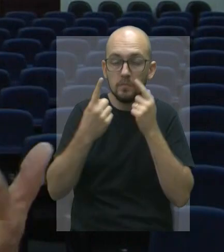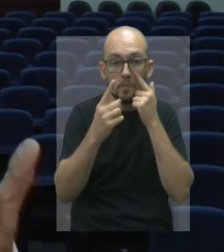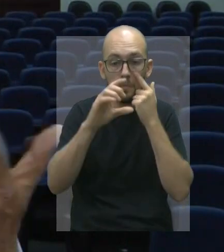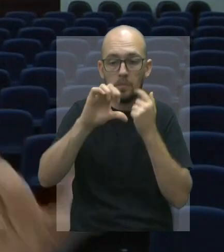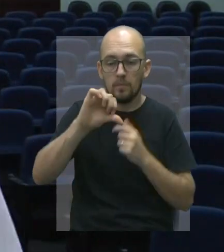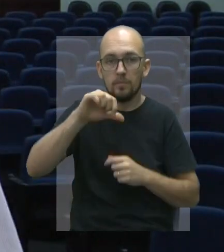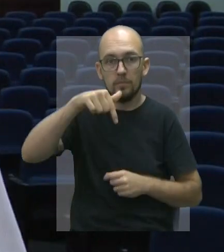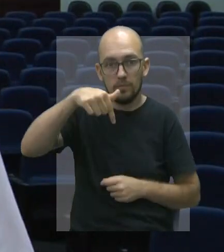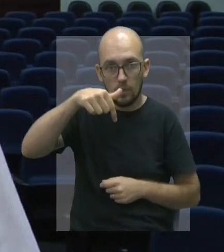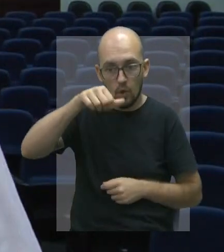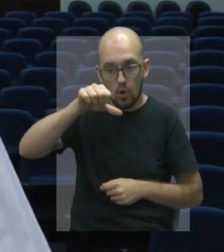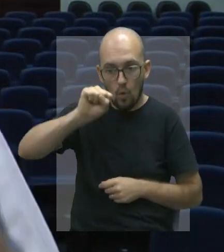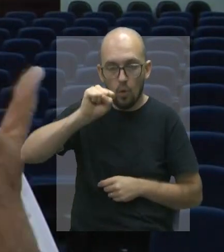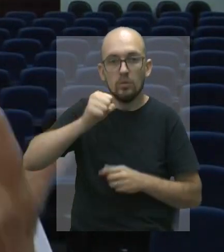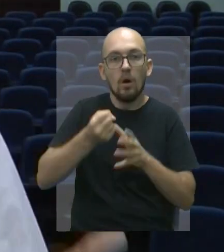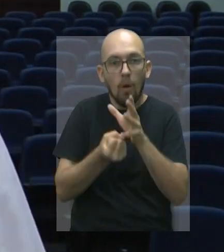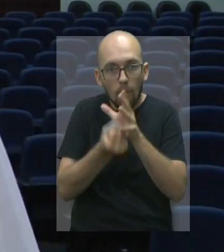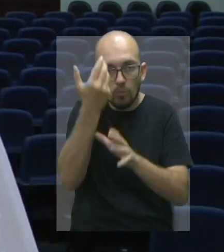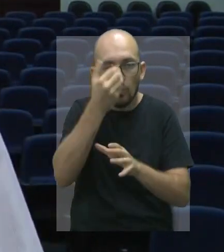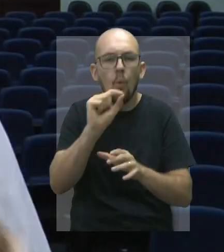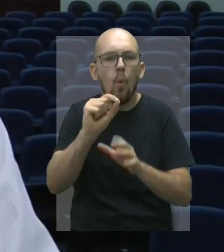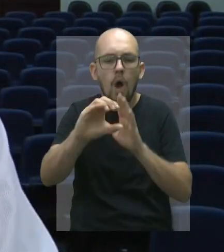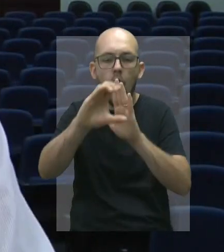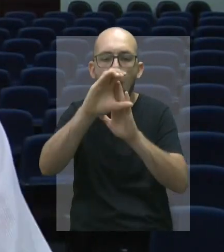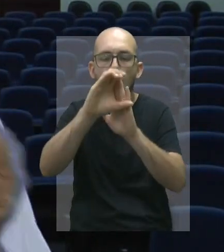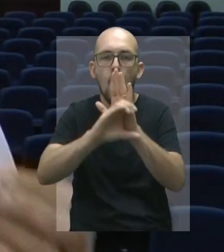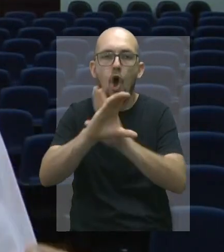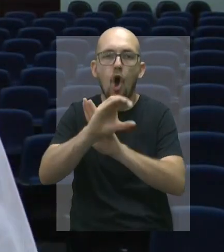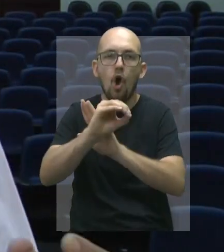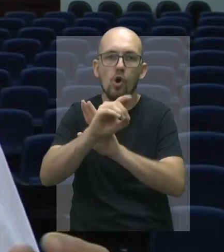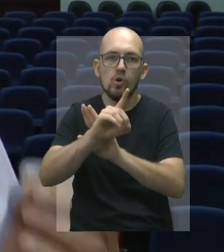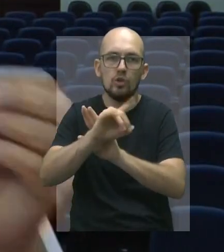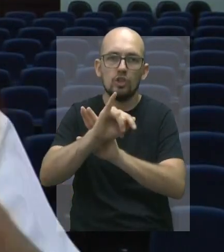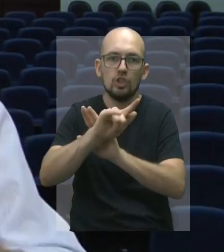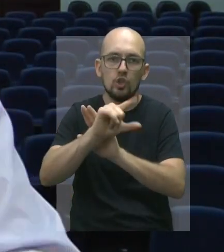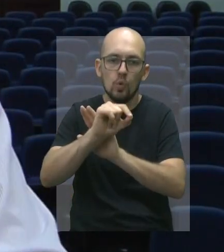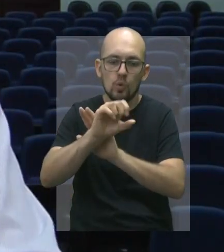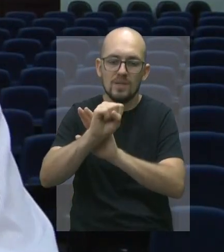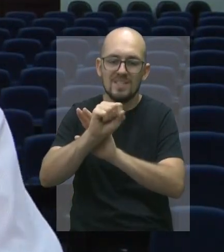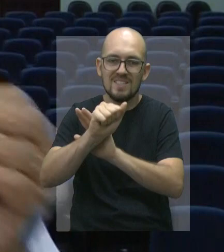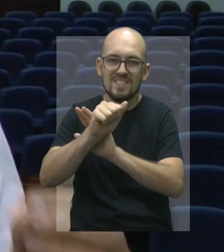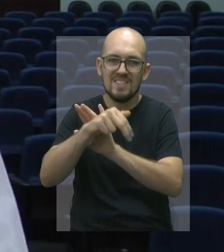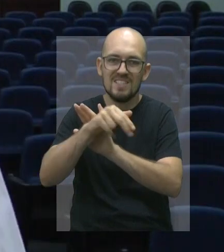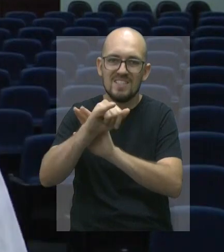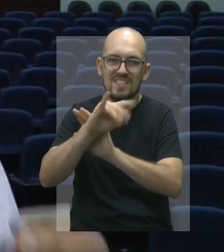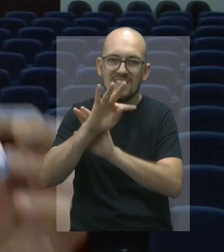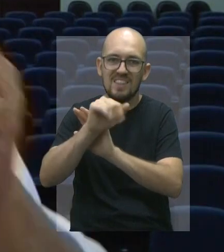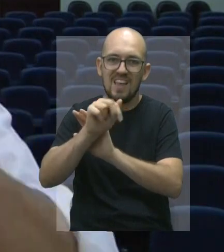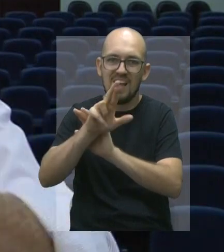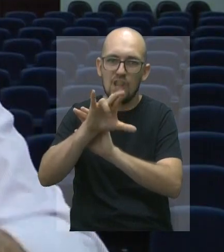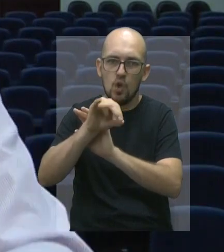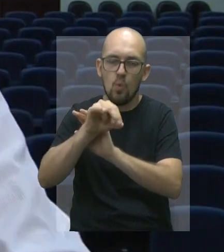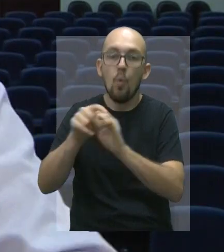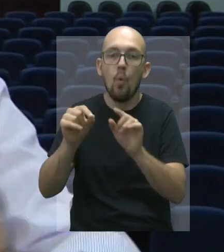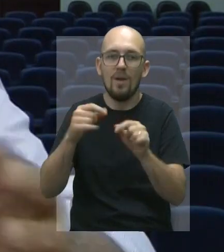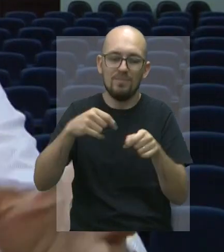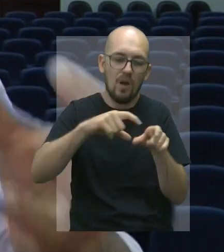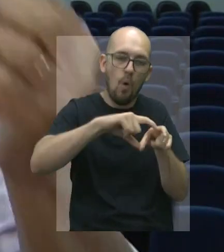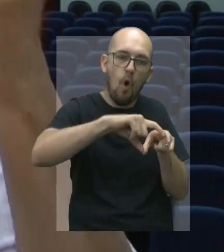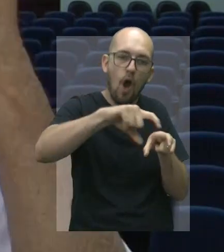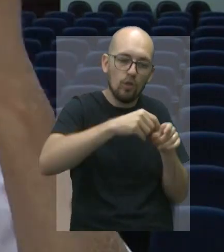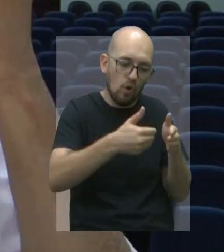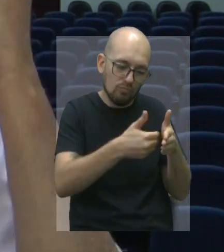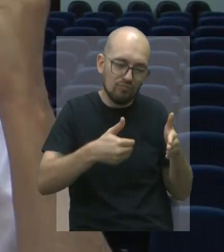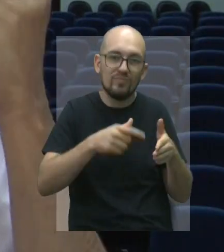Código Sanitário. O Código Sanitário tem algumas disciplinas, recuo de corredor de 1,5 metro, água